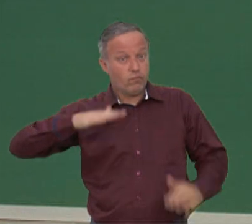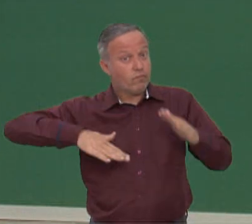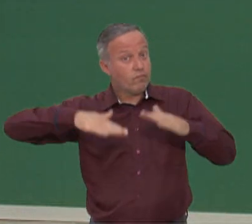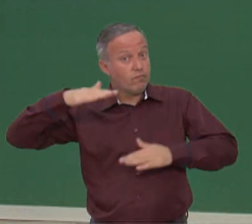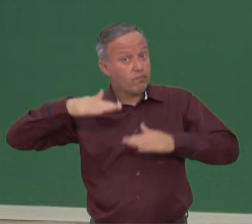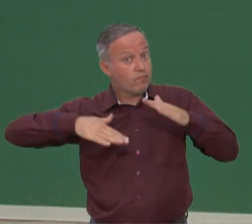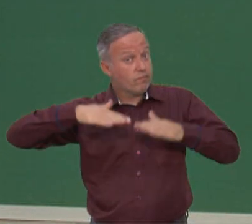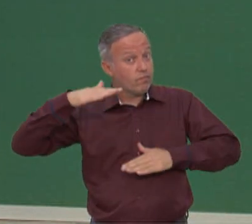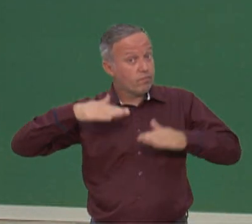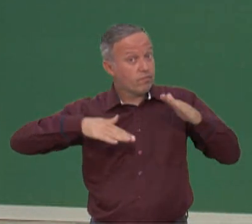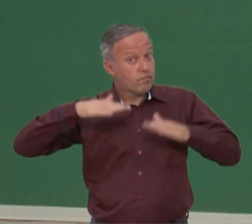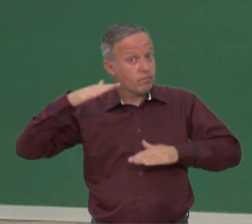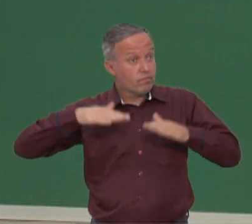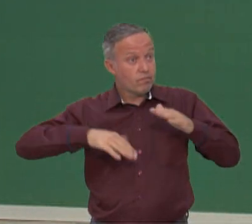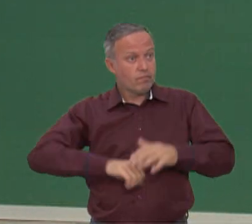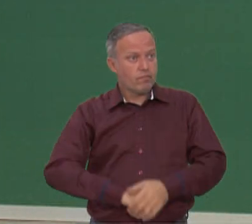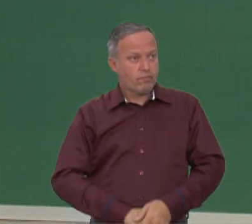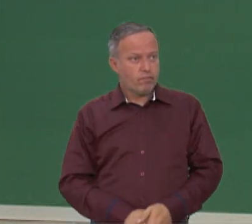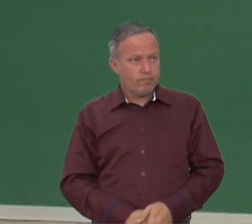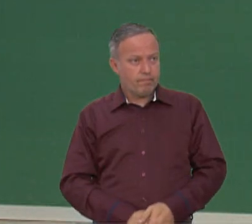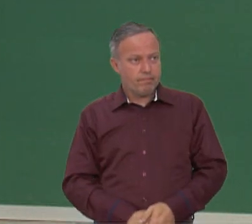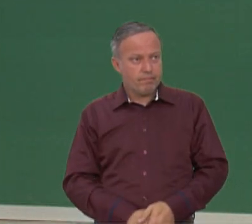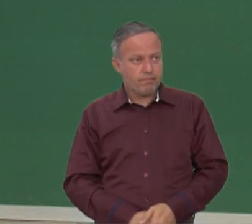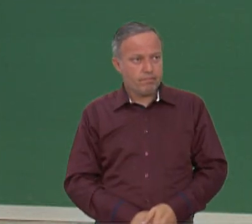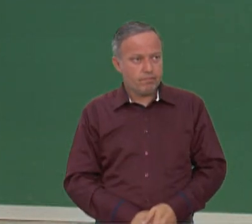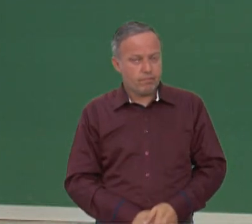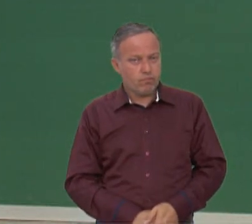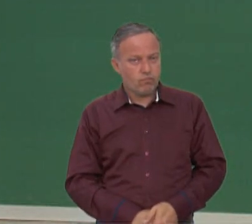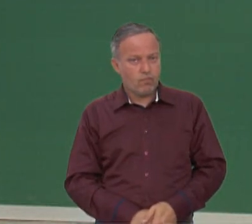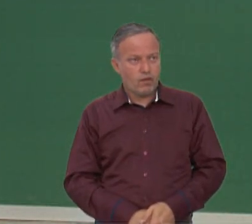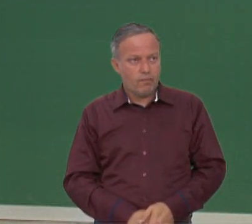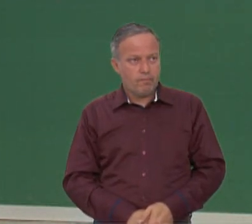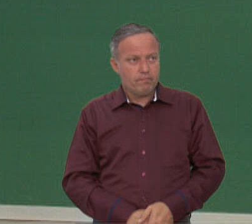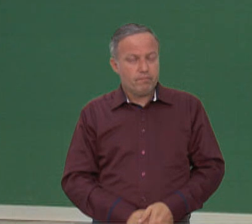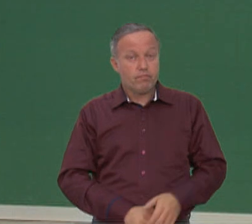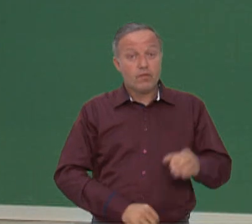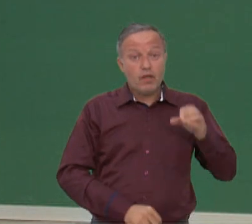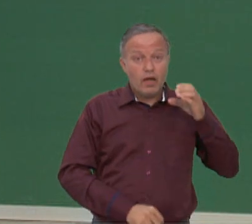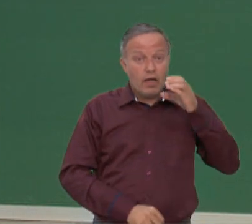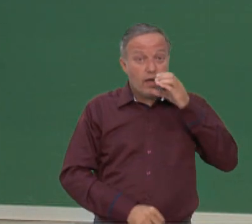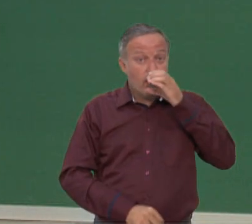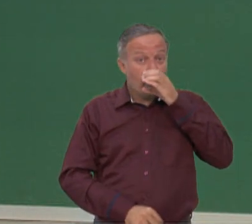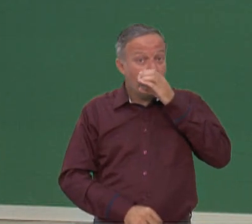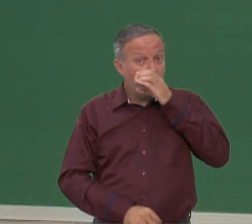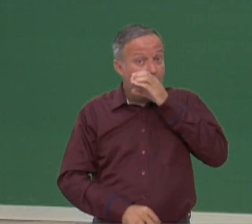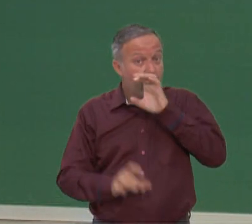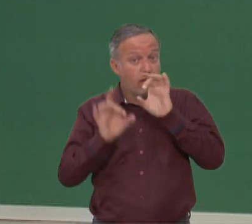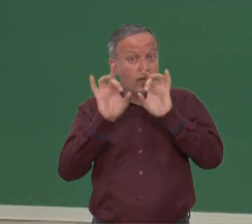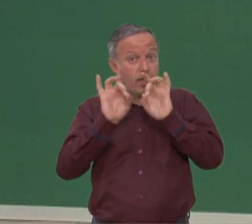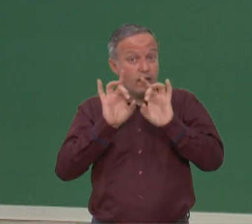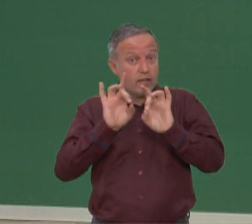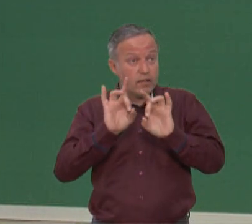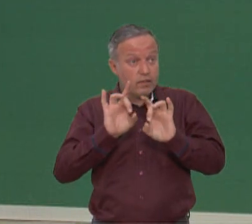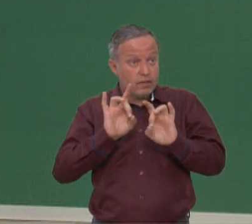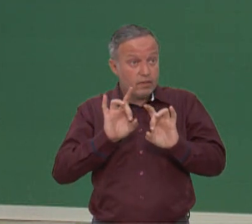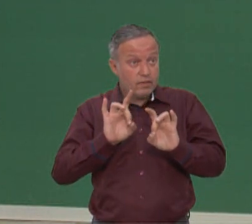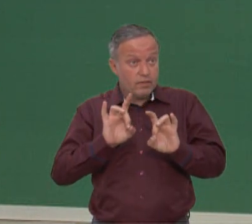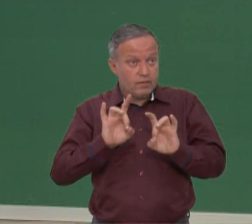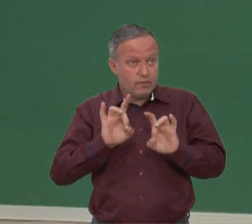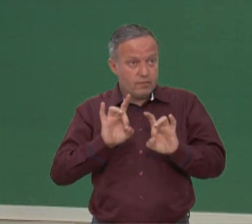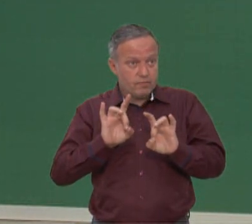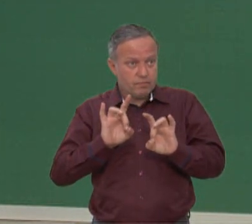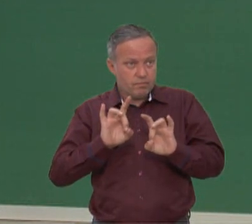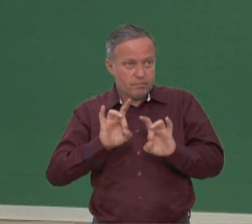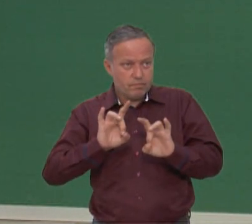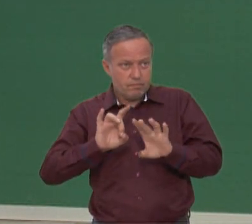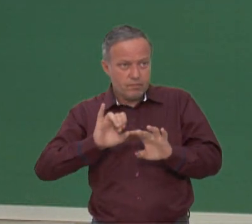Celsius. Padrão internacional, que temos ali, calor específico, Joule por quilograma